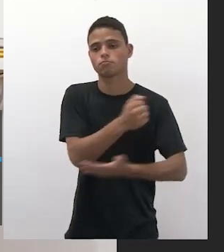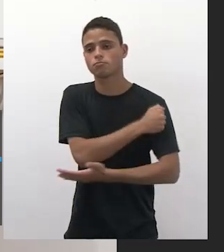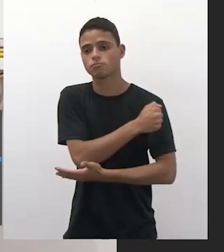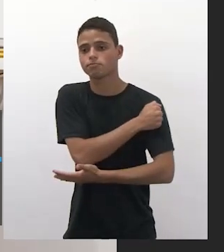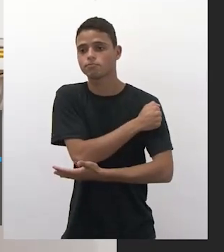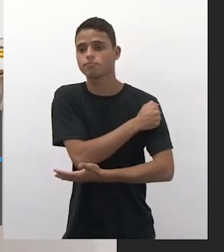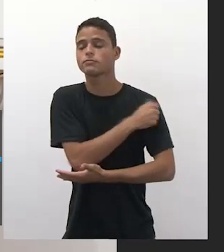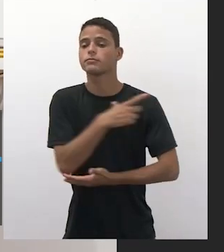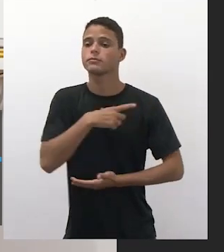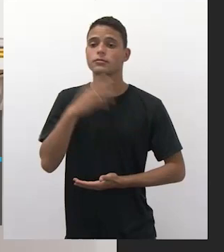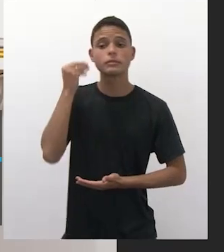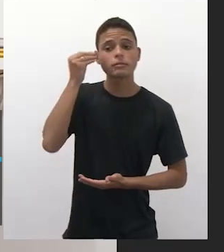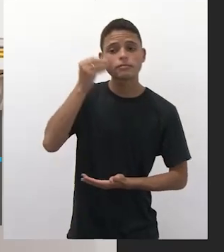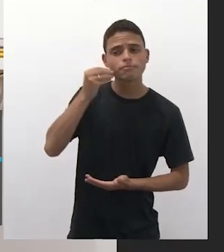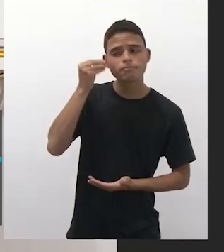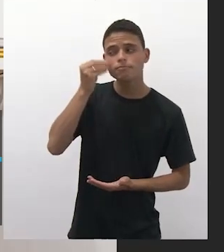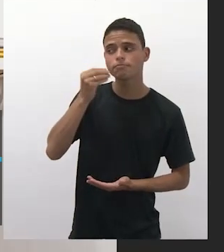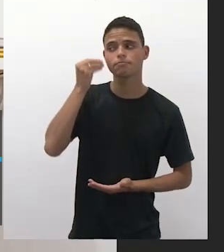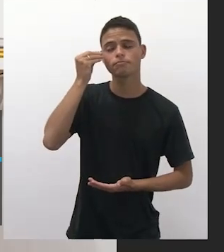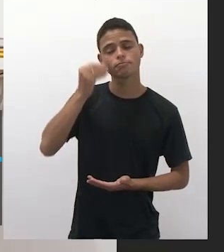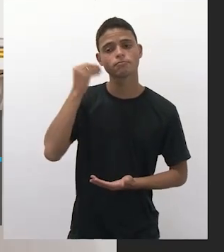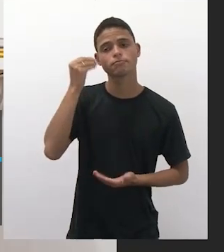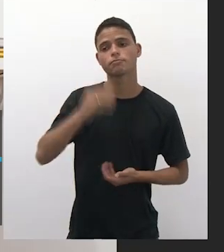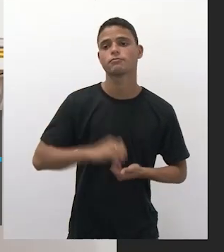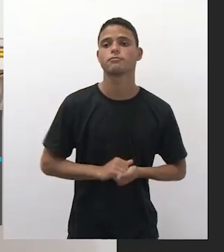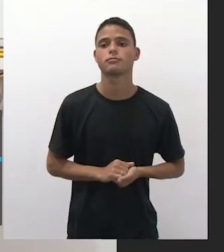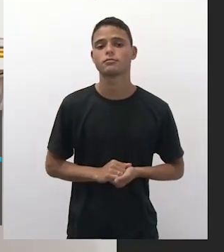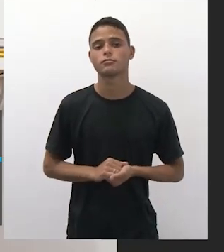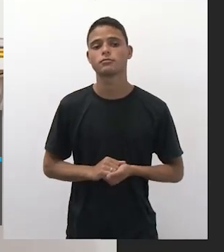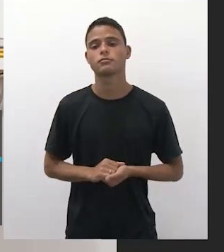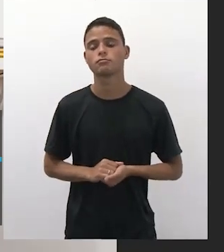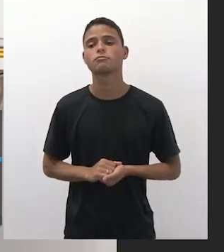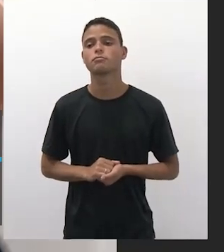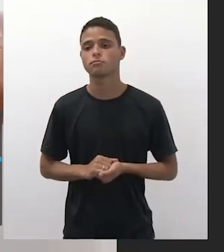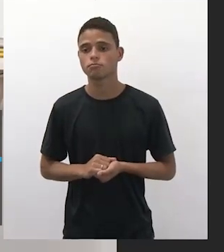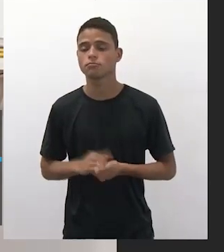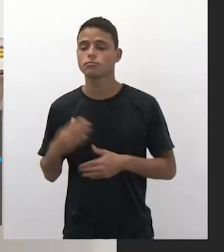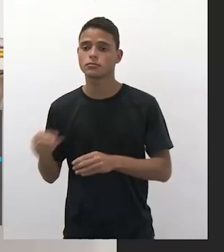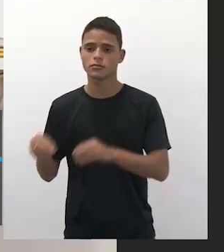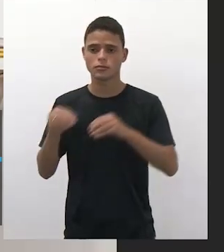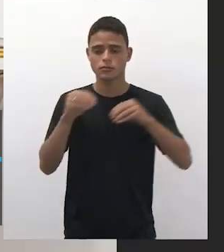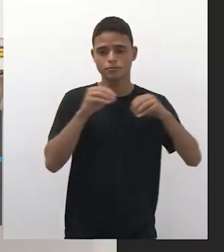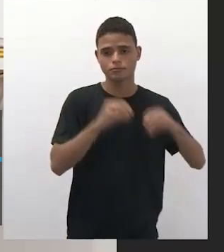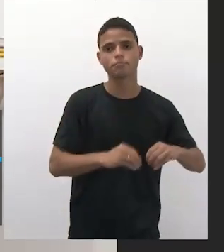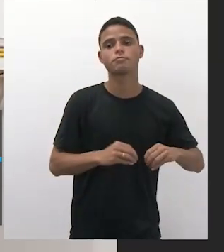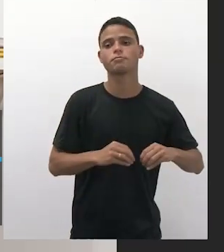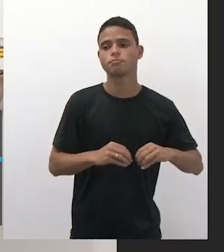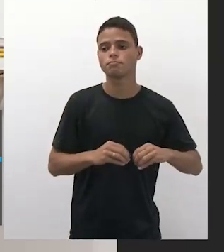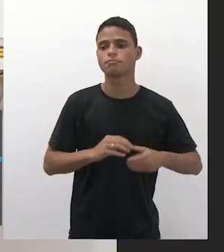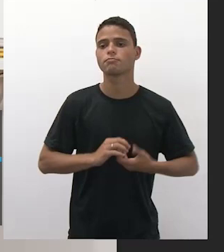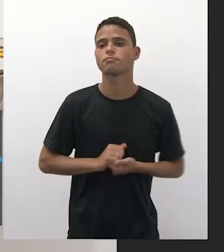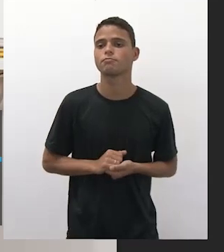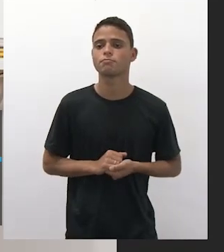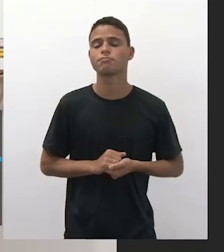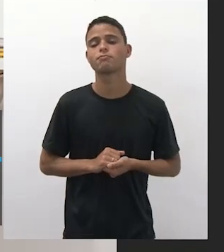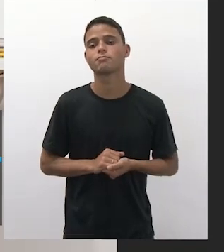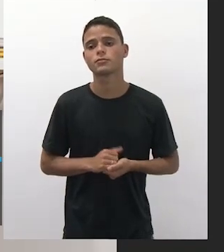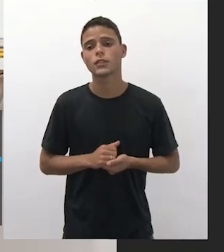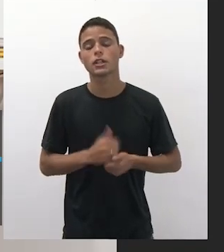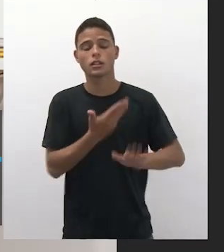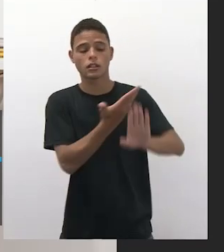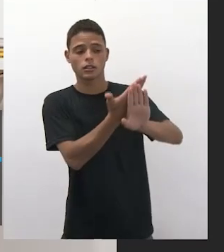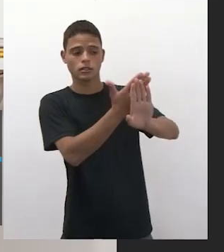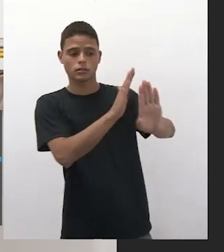foram experiências assim que eu trago, tanto que eu não devo, como em quem eu me